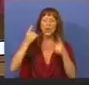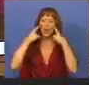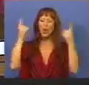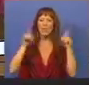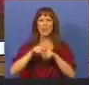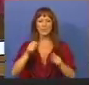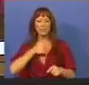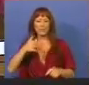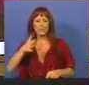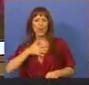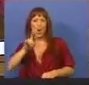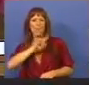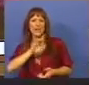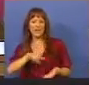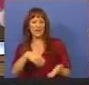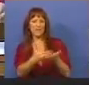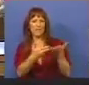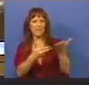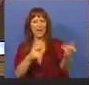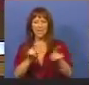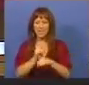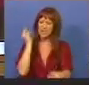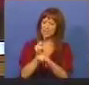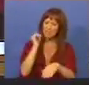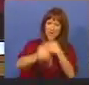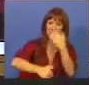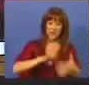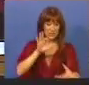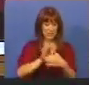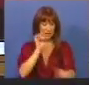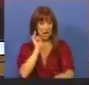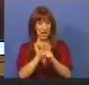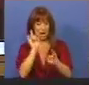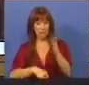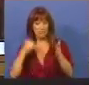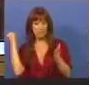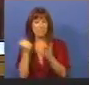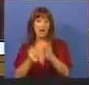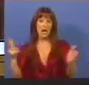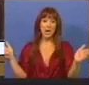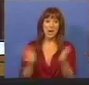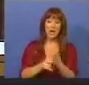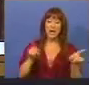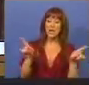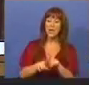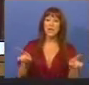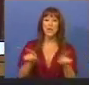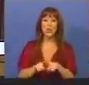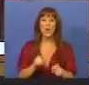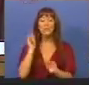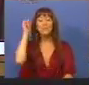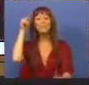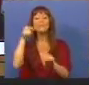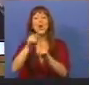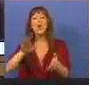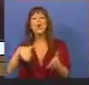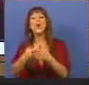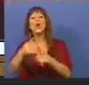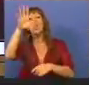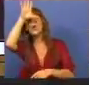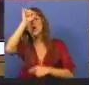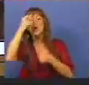público à propriedade privada, mas mantendo sobre ele um vínculo real de destinação